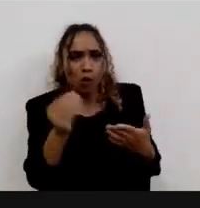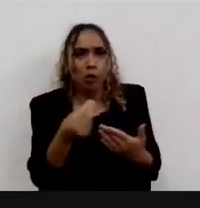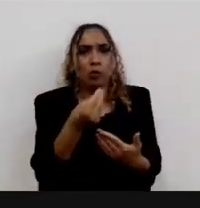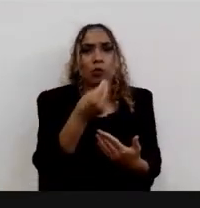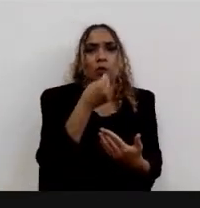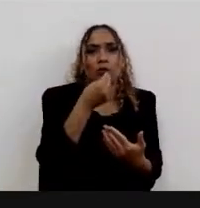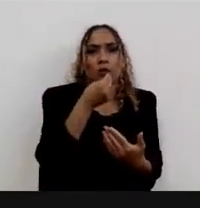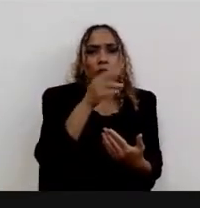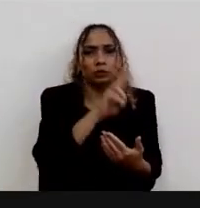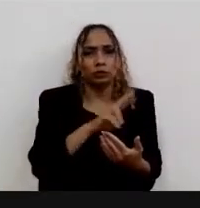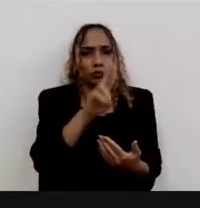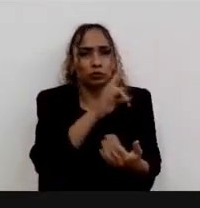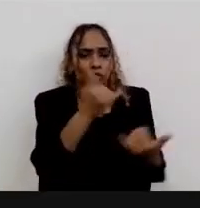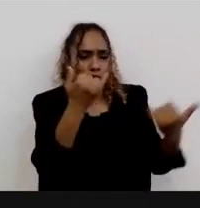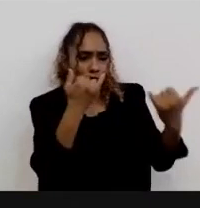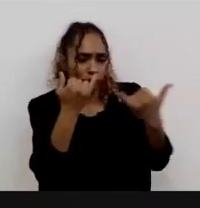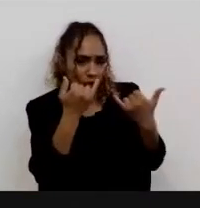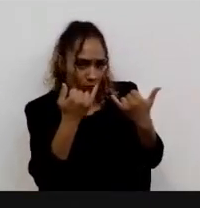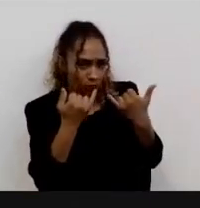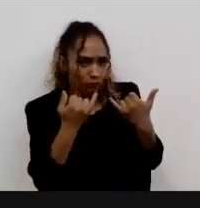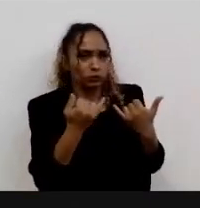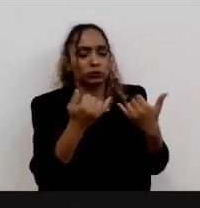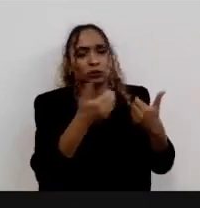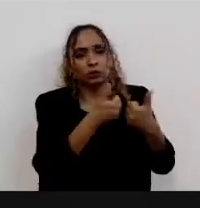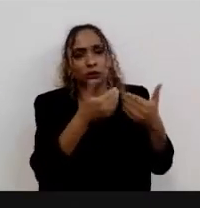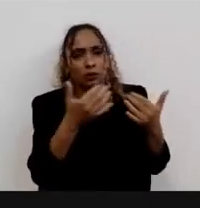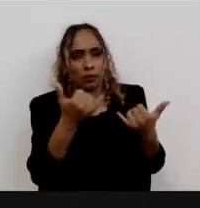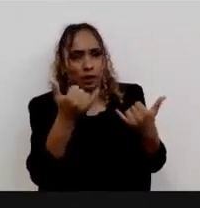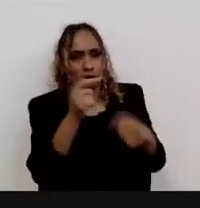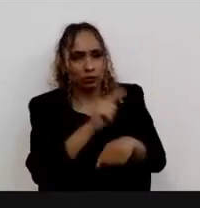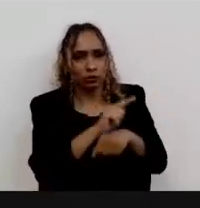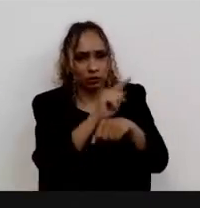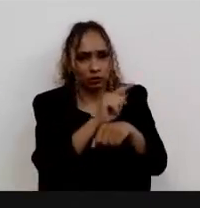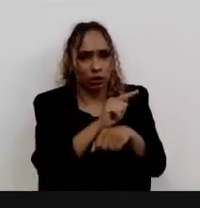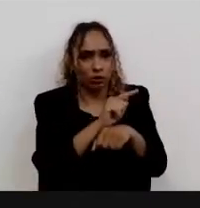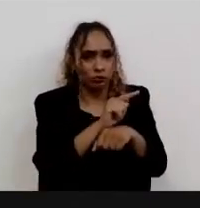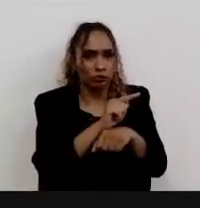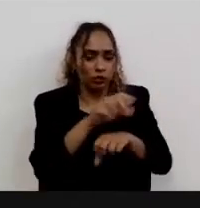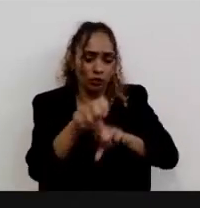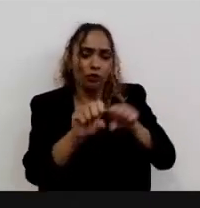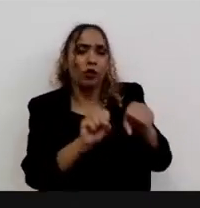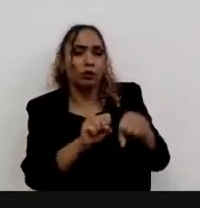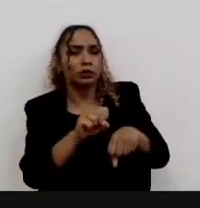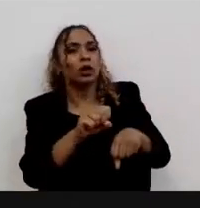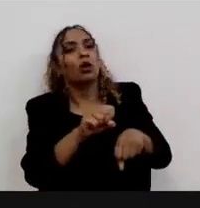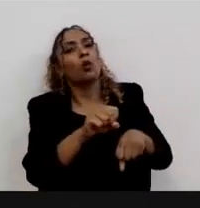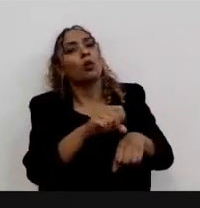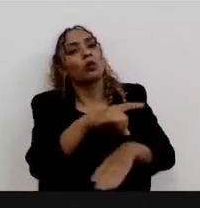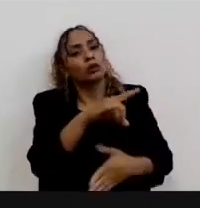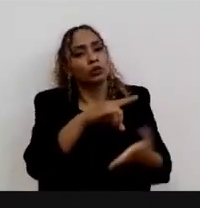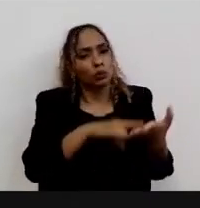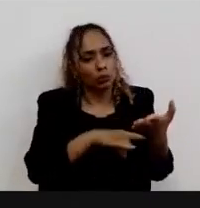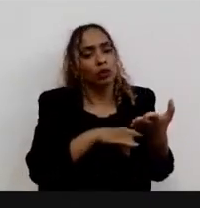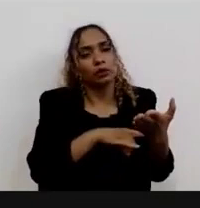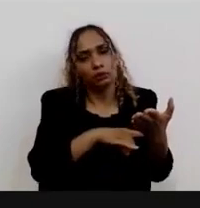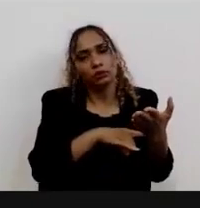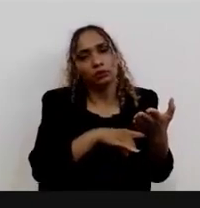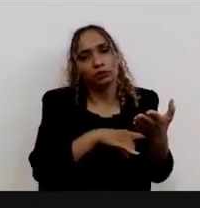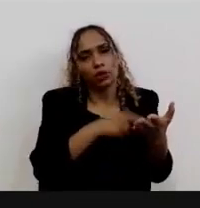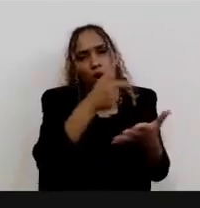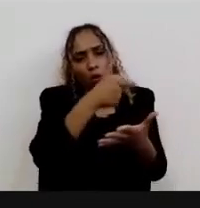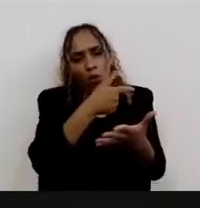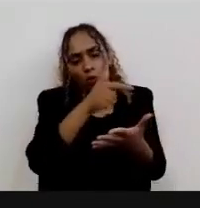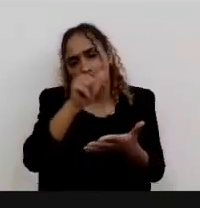reuso dos dados abertos em sistemas de gestão de informação e documentos, né, e outros repositórios da casa que também